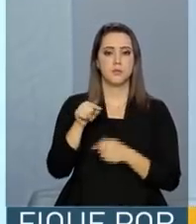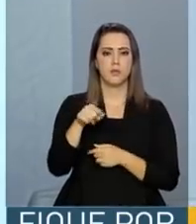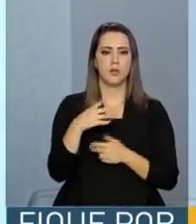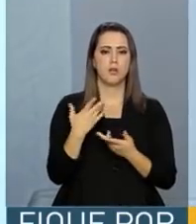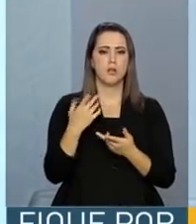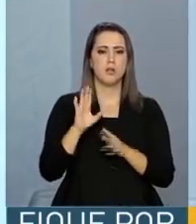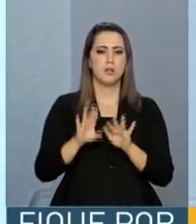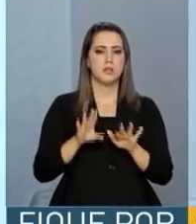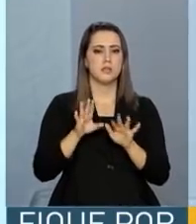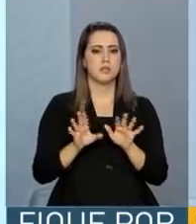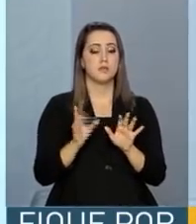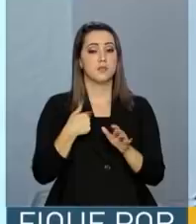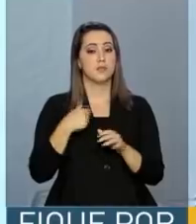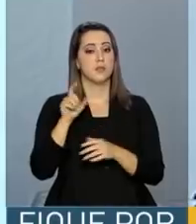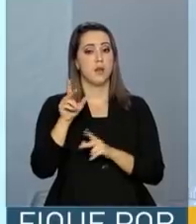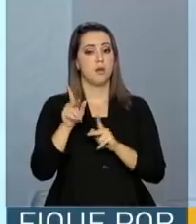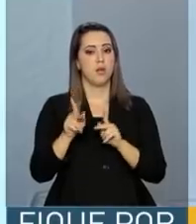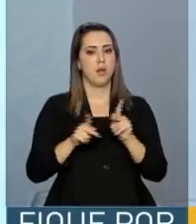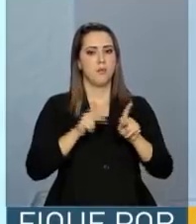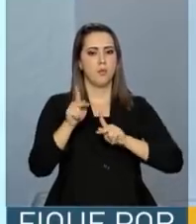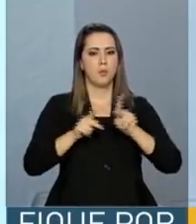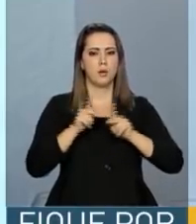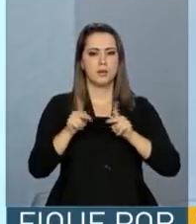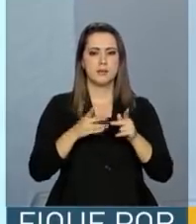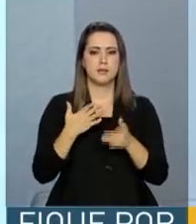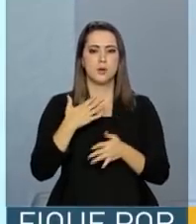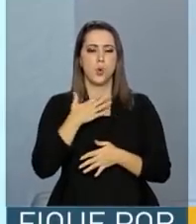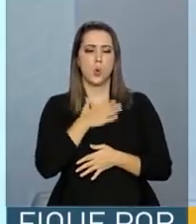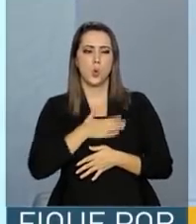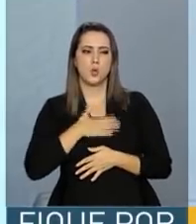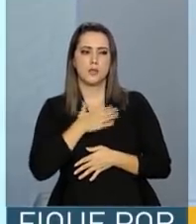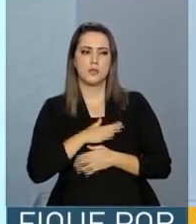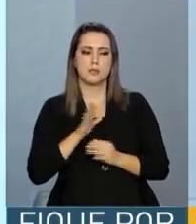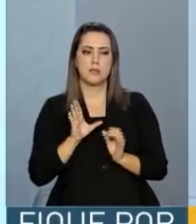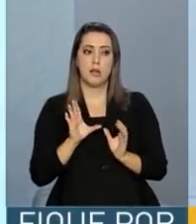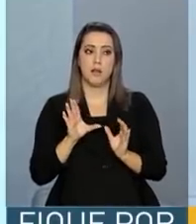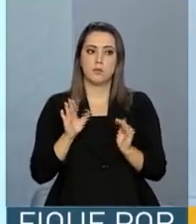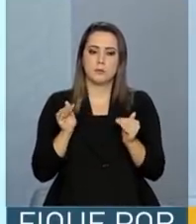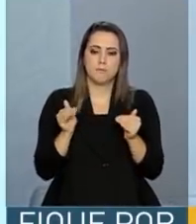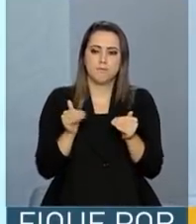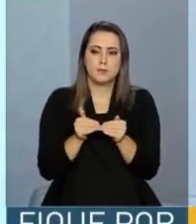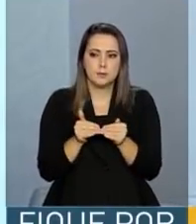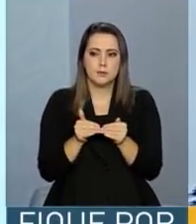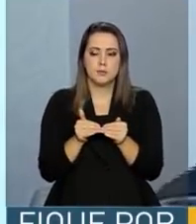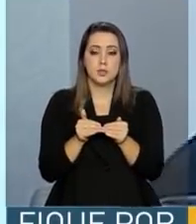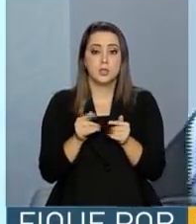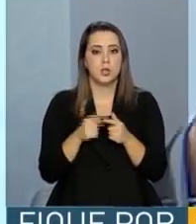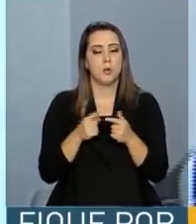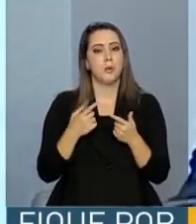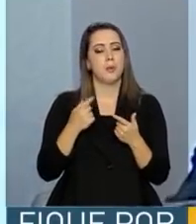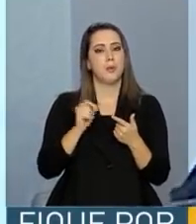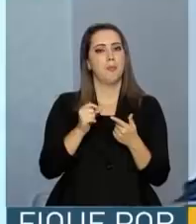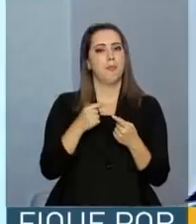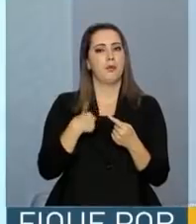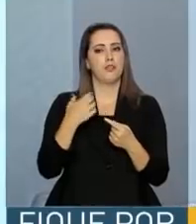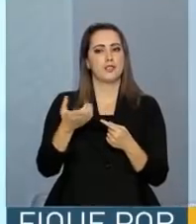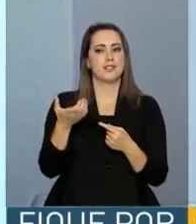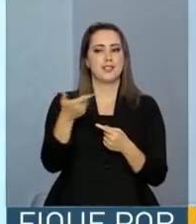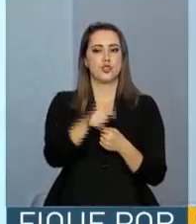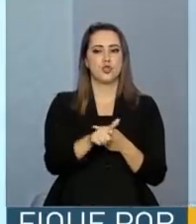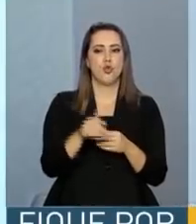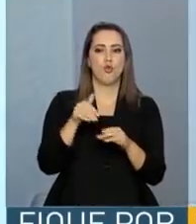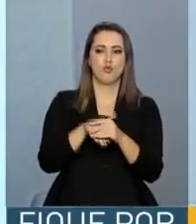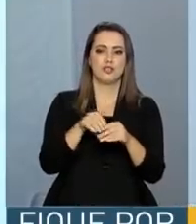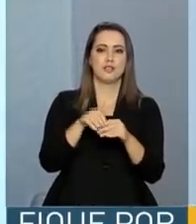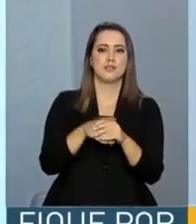popularidade em uma jaula quando você procura o populismo você sem jaula que você quer se reeleger você quer alguma coisa dessa